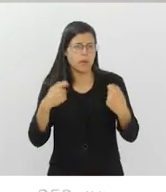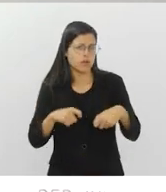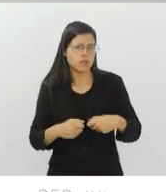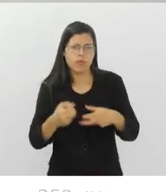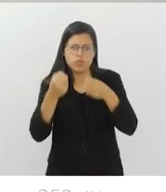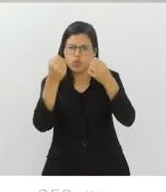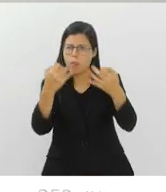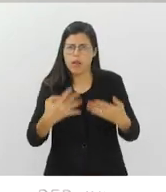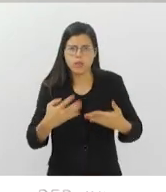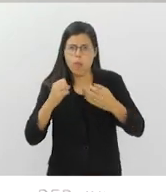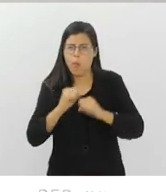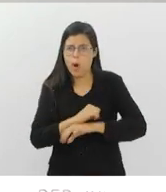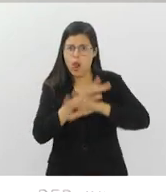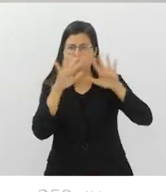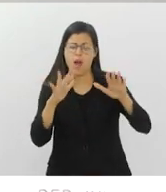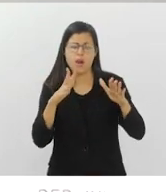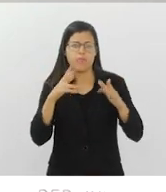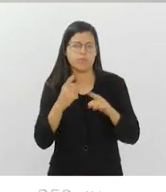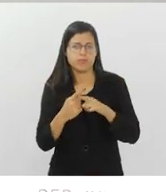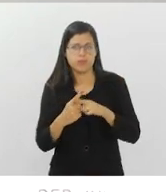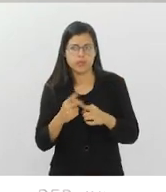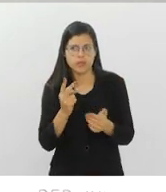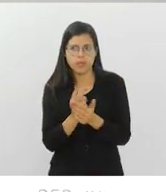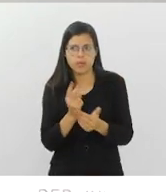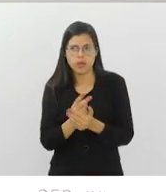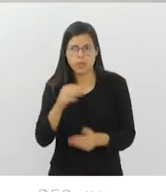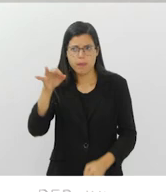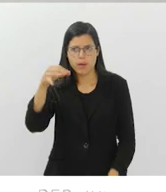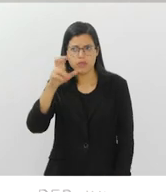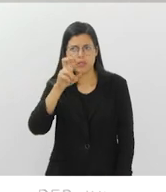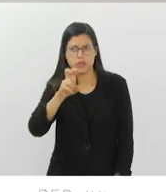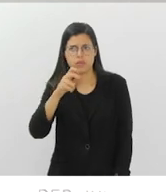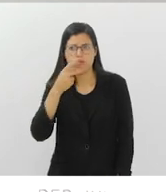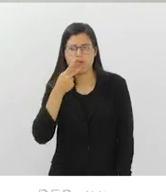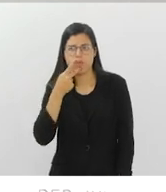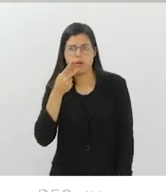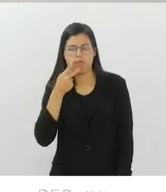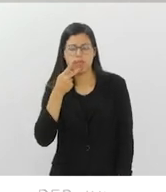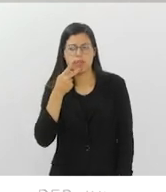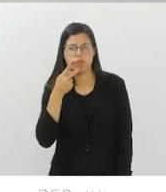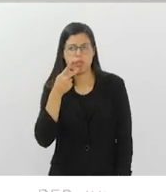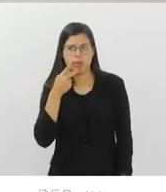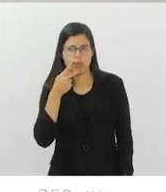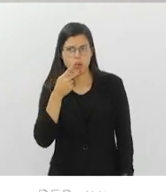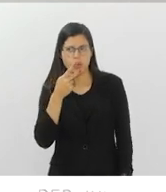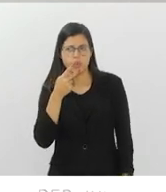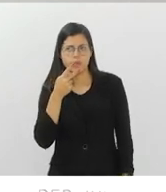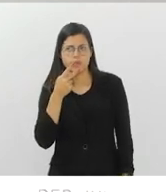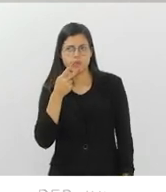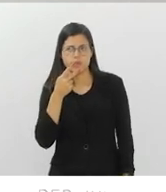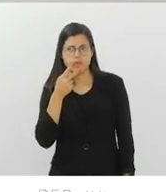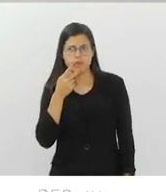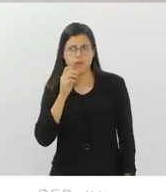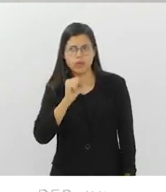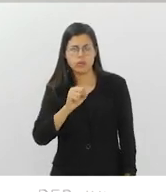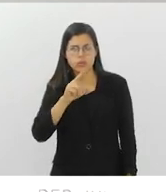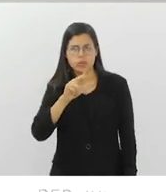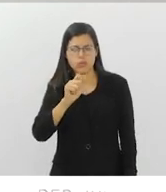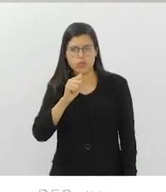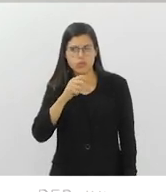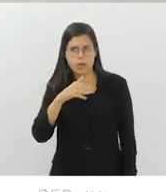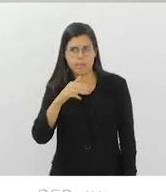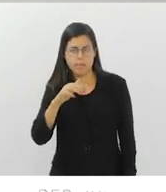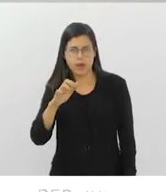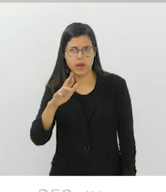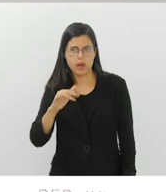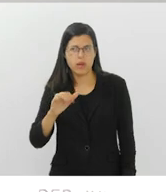porque toda vez... A gente vê aqui também na página 5, você falando das operadoras Sul América, Porto Seguro,